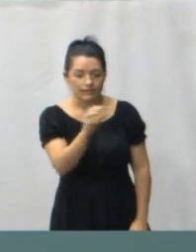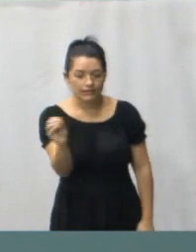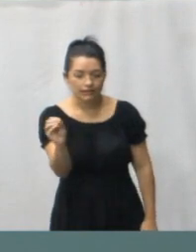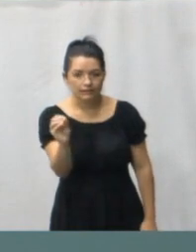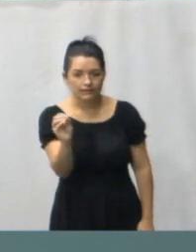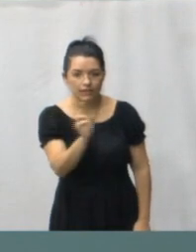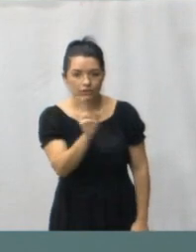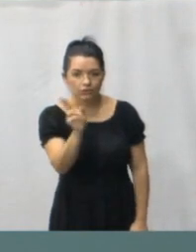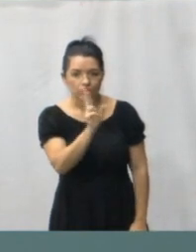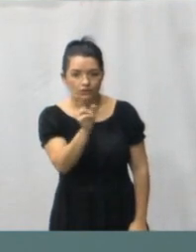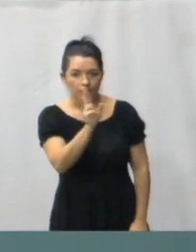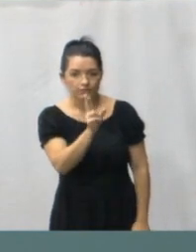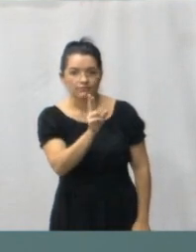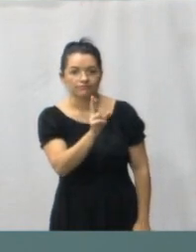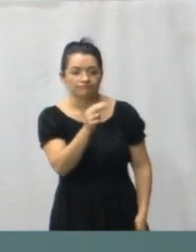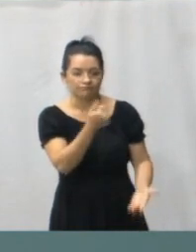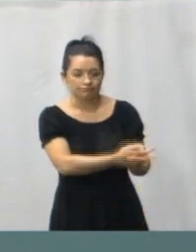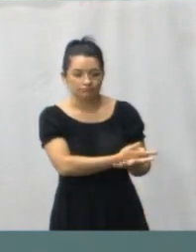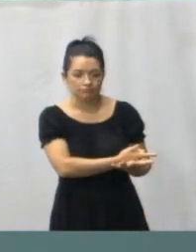R$ 1.700.